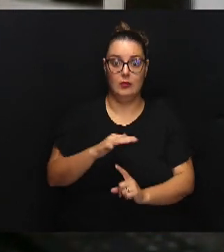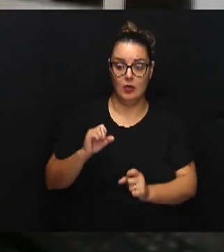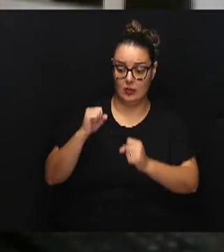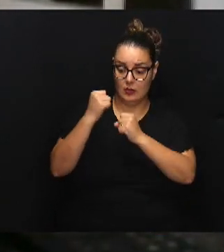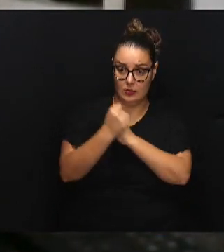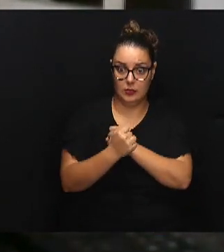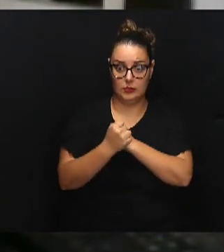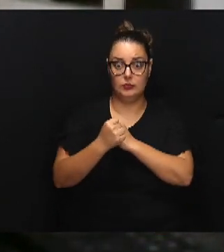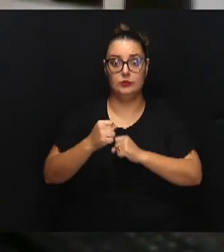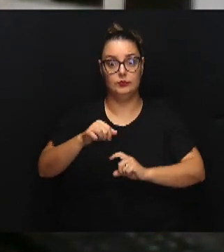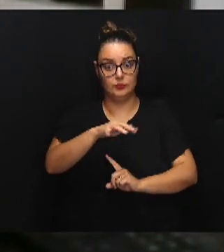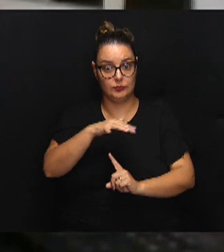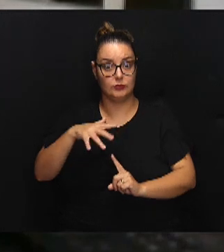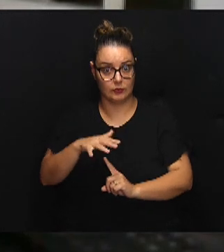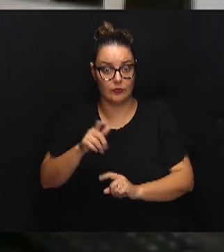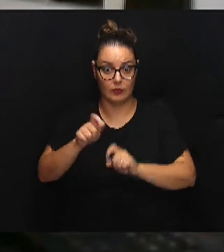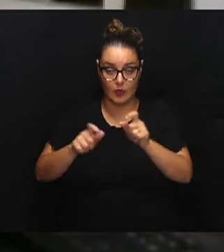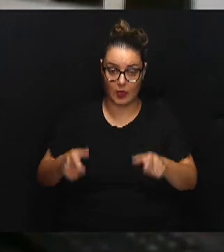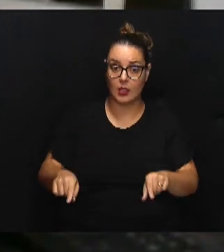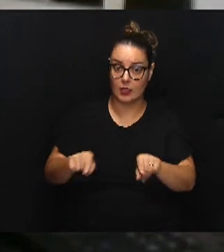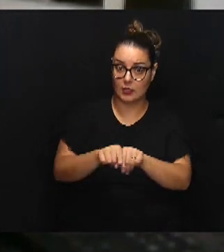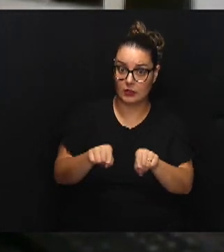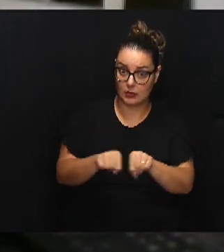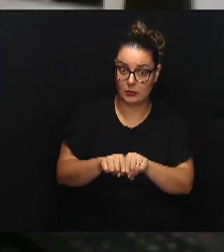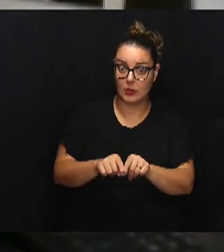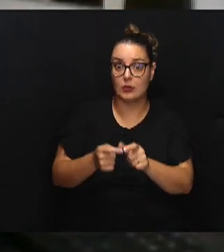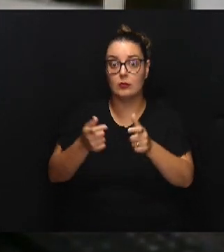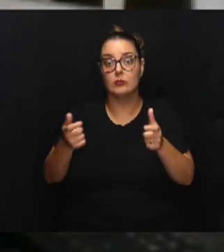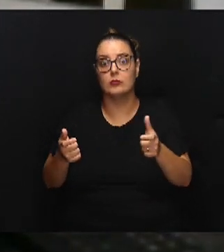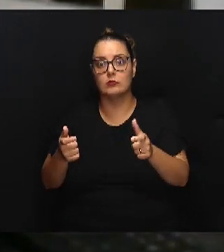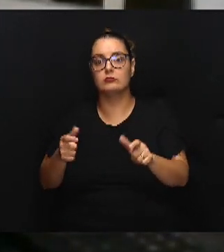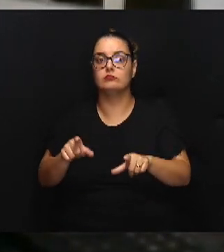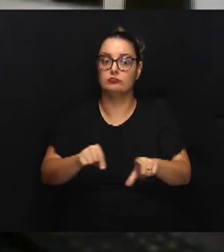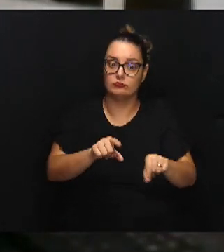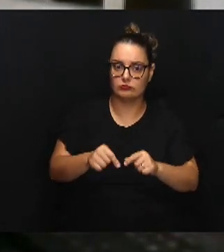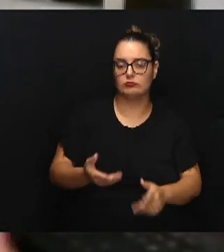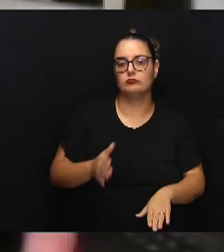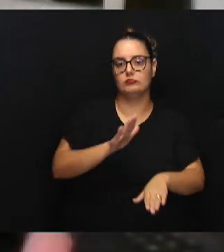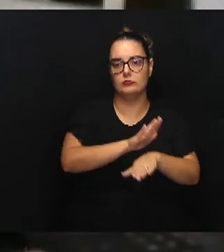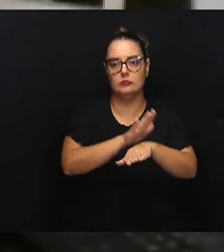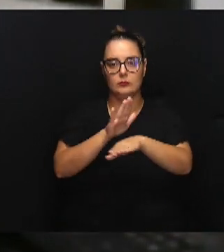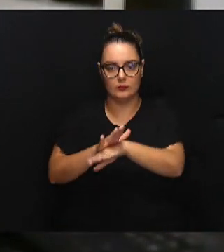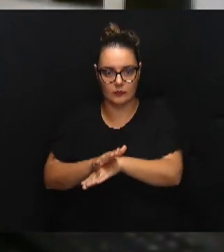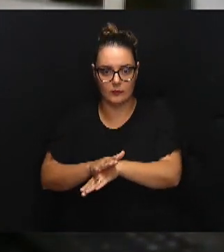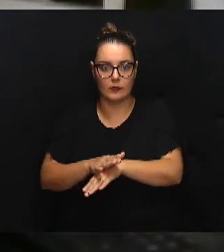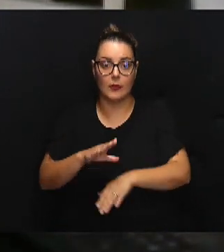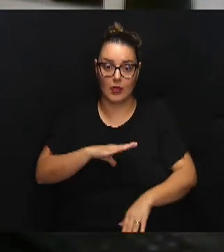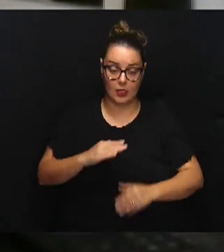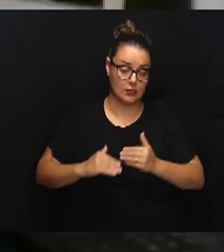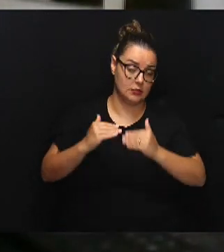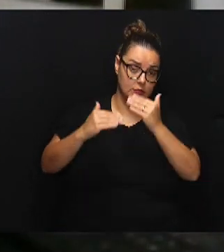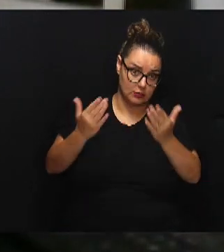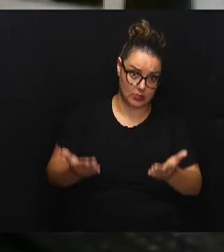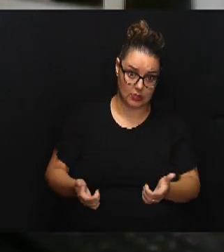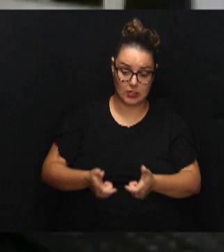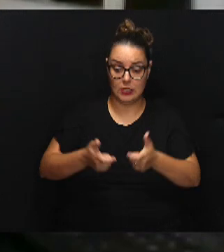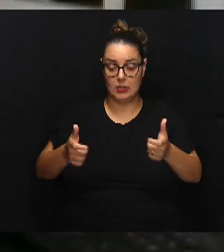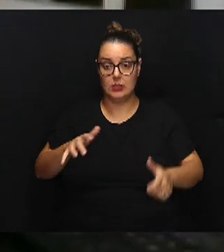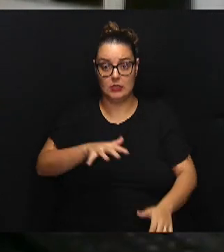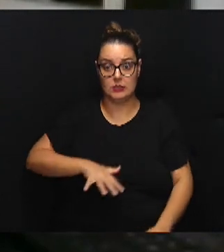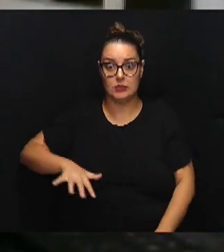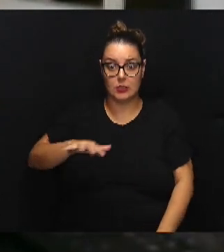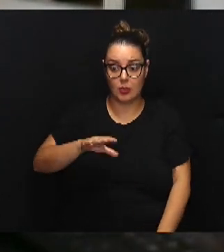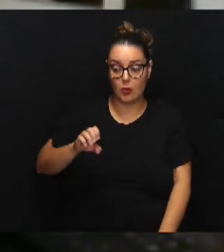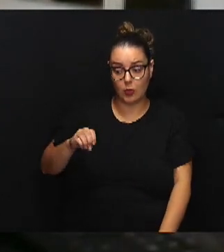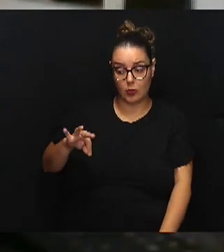meio ambiente, as pessoas, ela pode ser também um grande caminho de ajudar as cidades a se desenvolverem, né? Grandes áreas contaminadas no